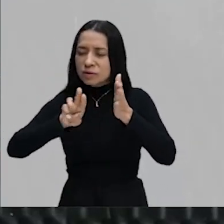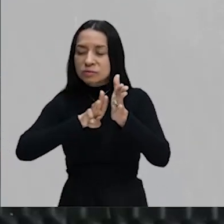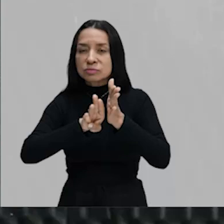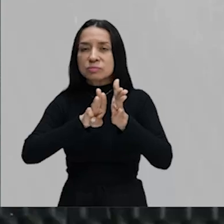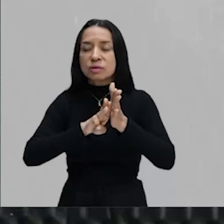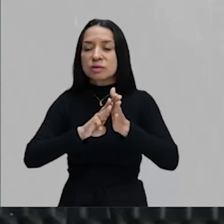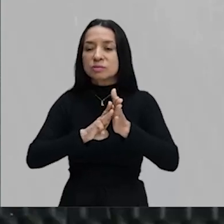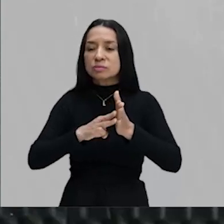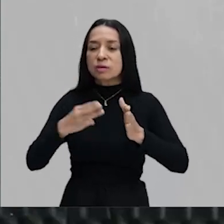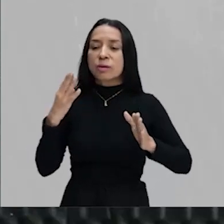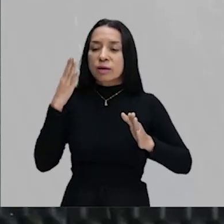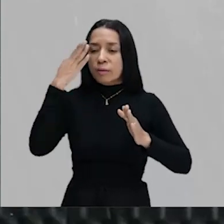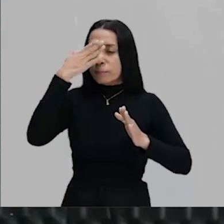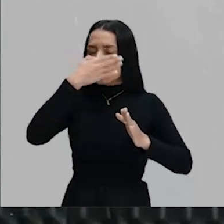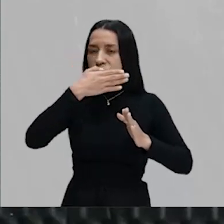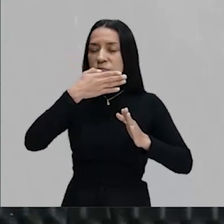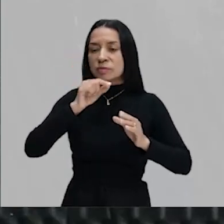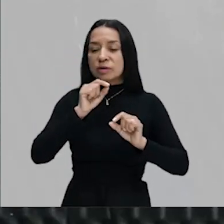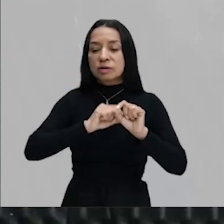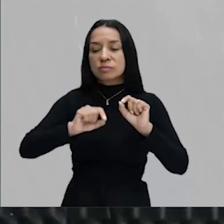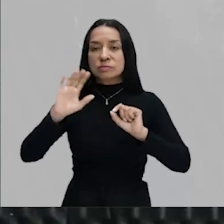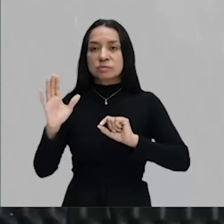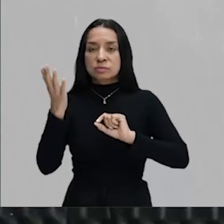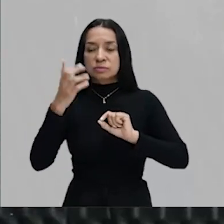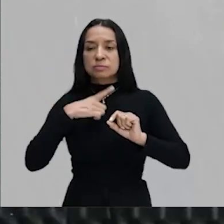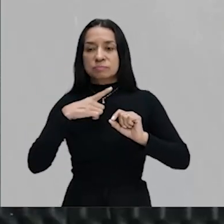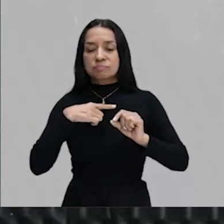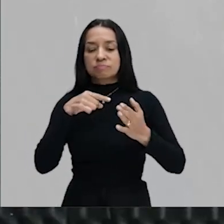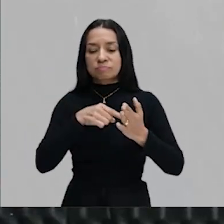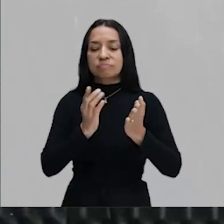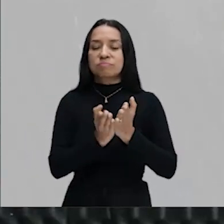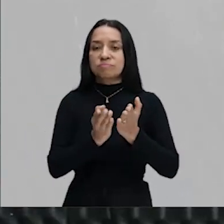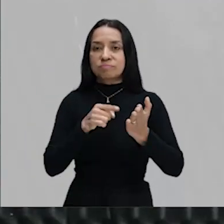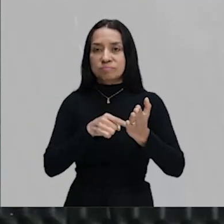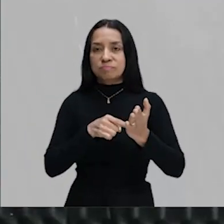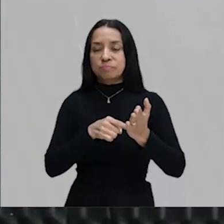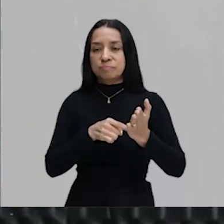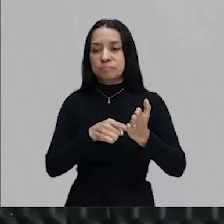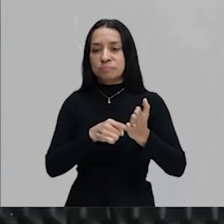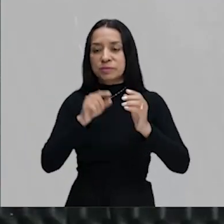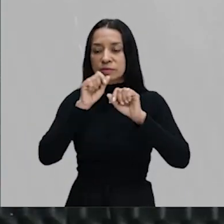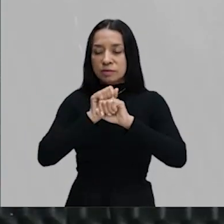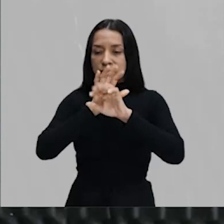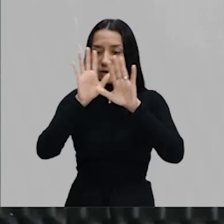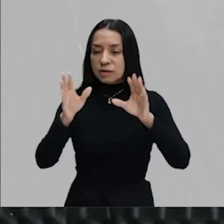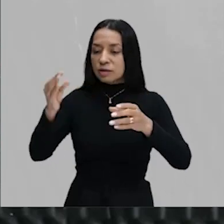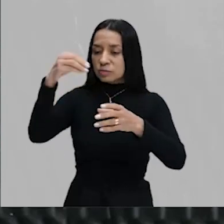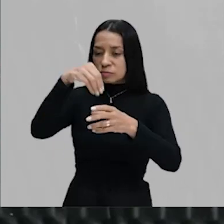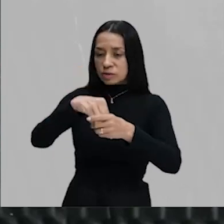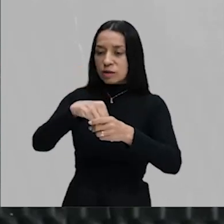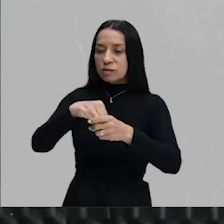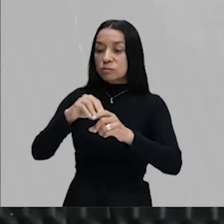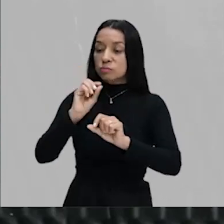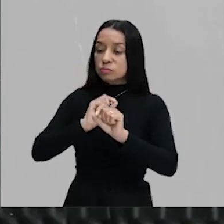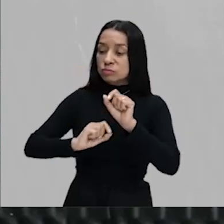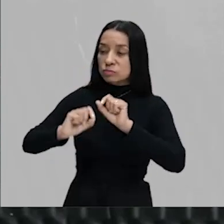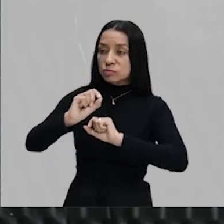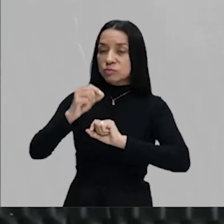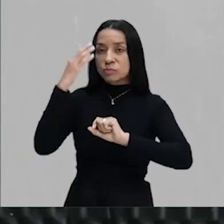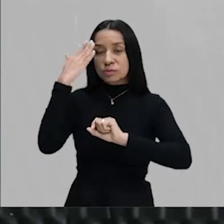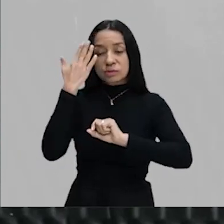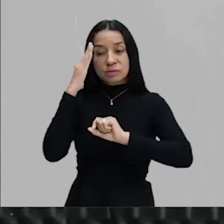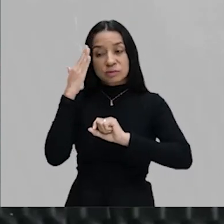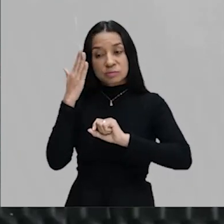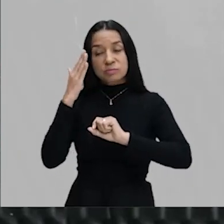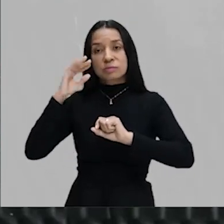comprovar esses acontecimentos que existem na Bíblia. É lógico, isso é dentro de uma compreensão